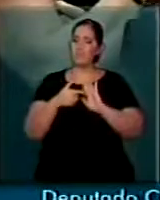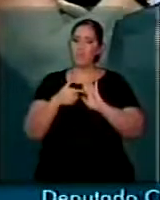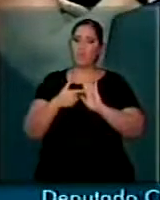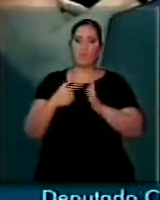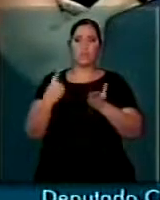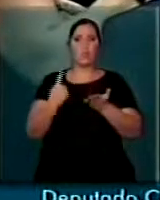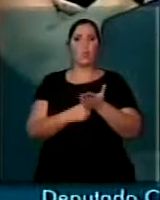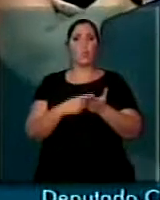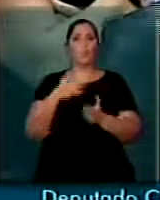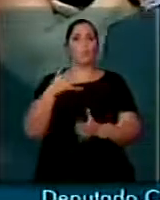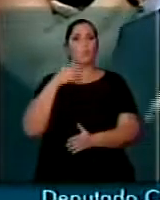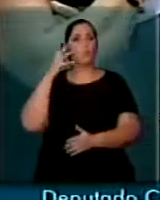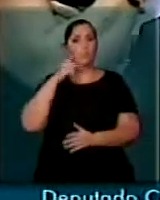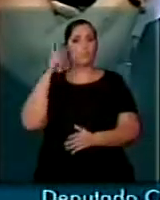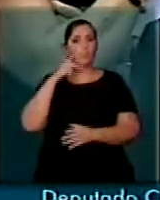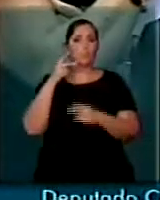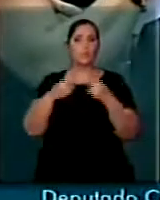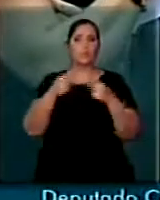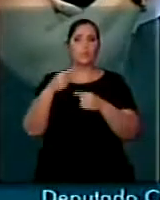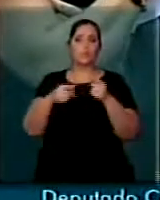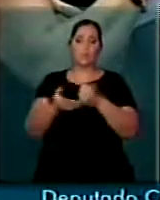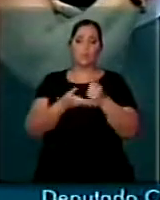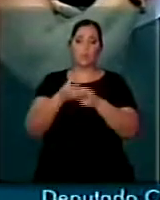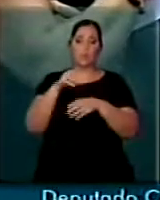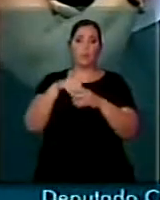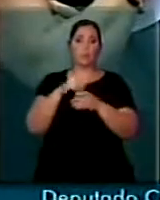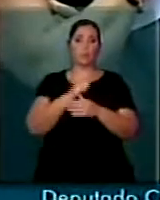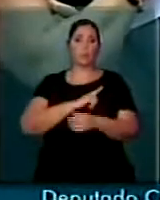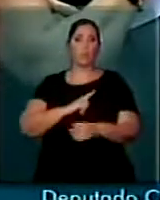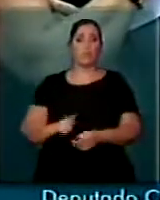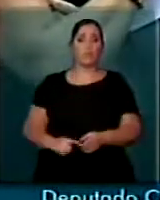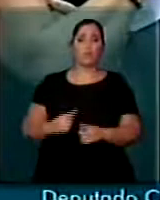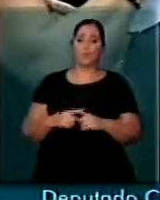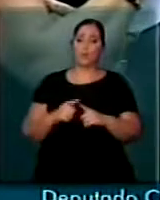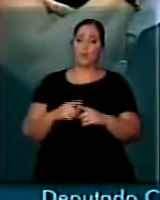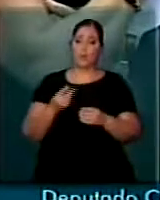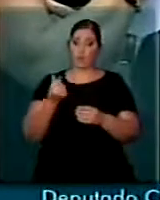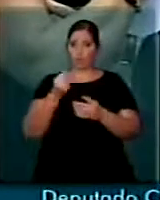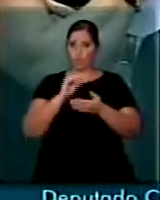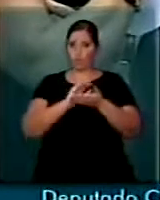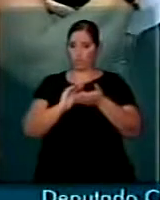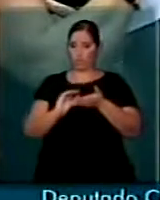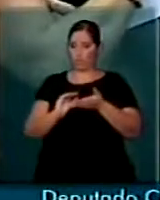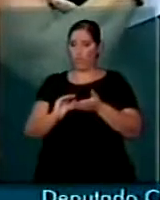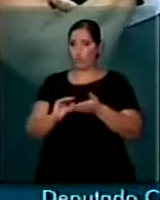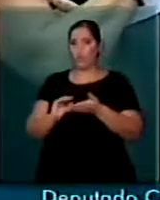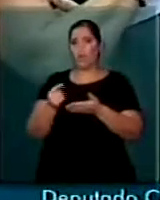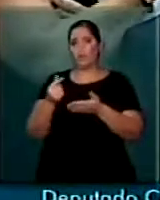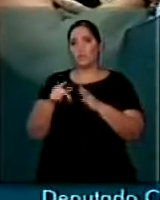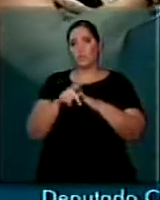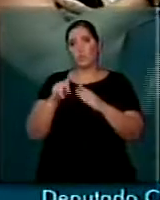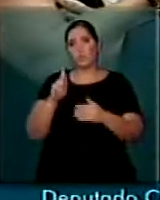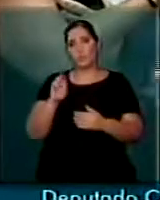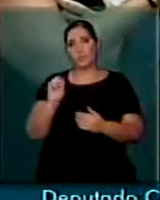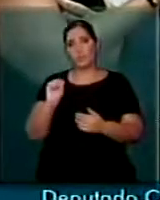acordo político na base do governo para destinar uma parte dos recursos do rendimento do